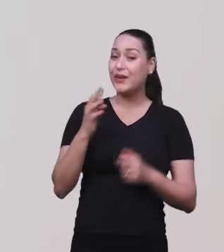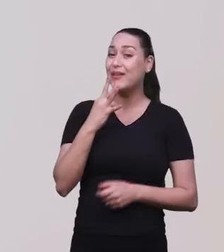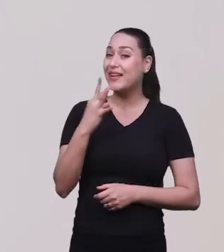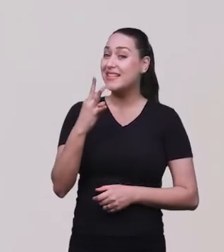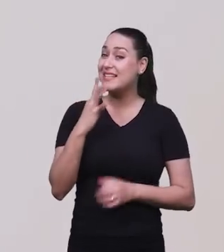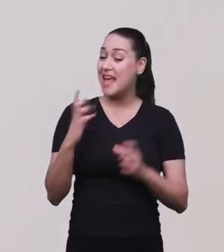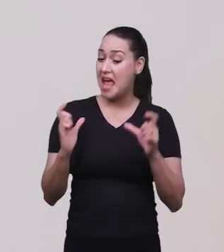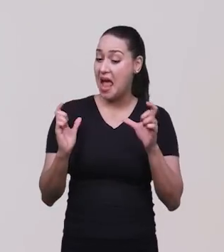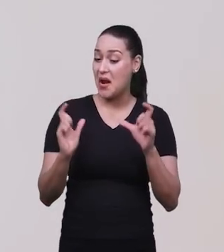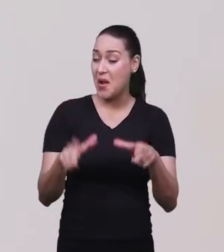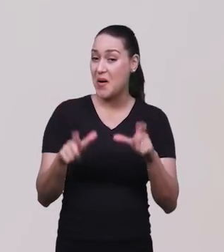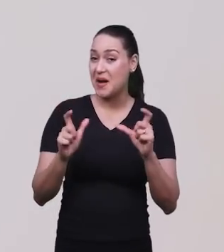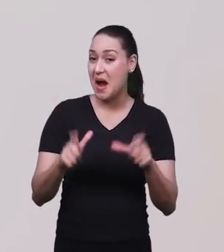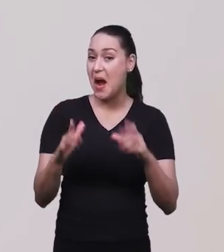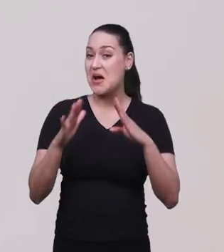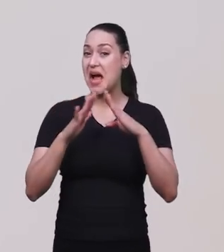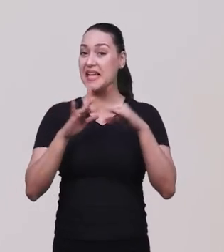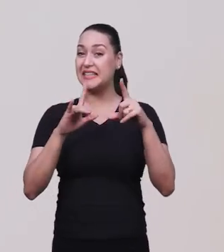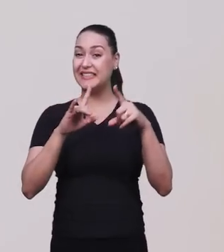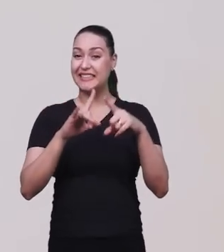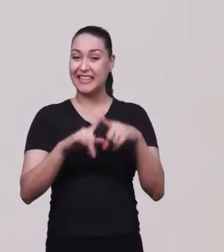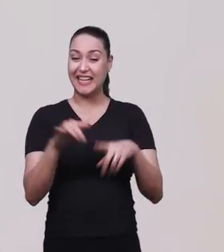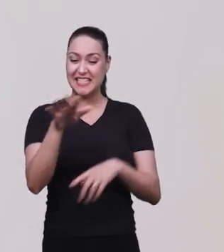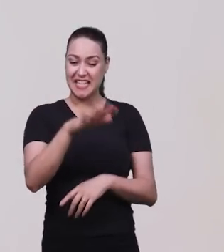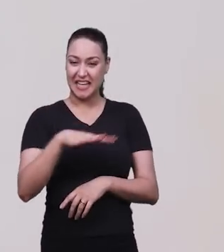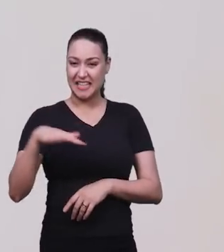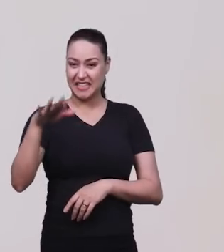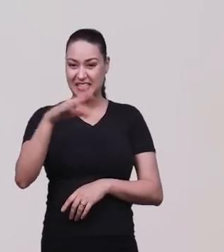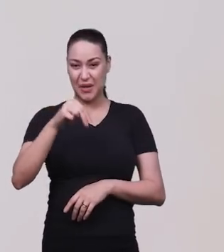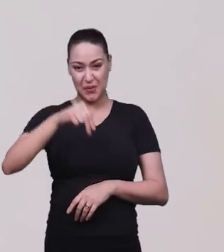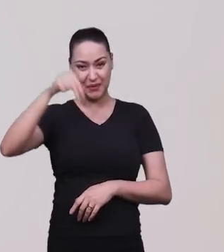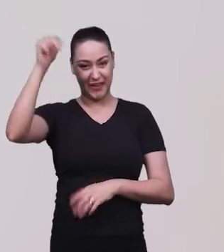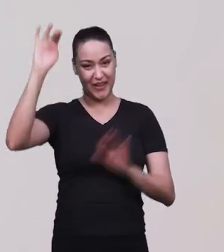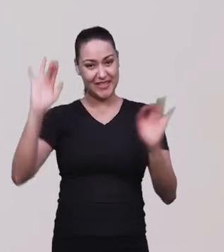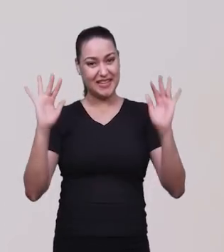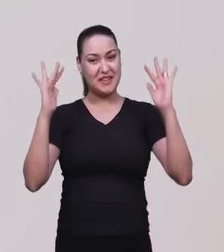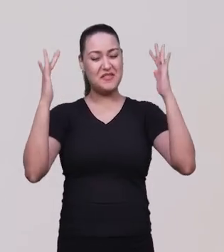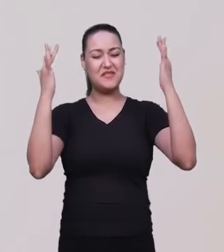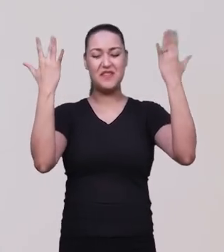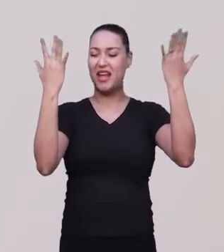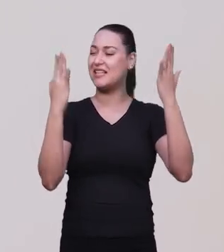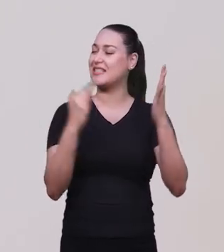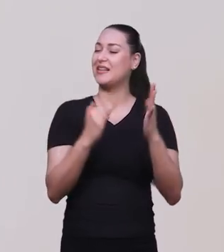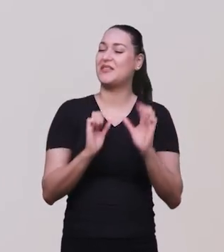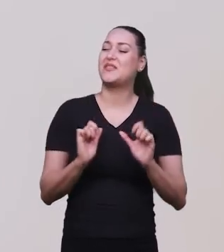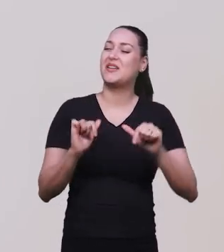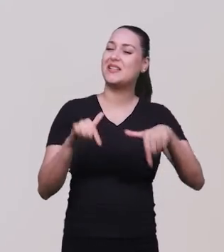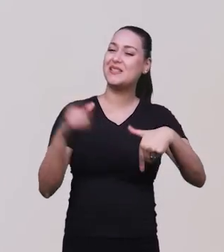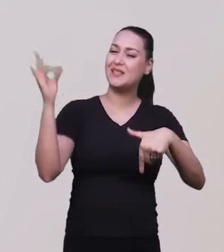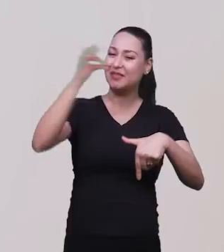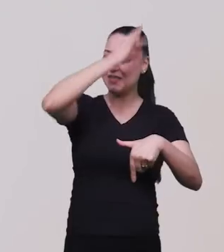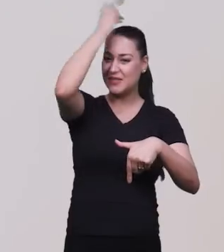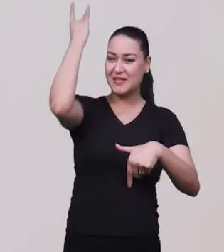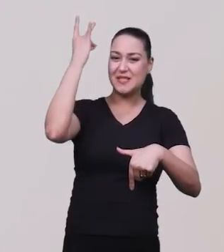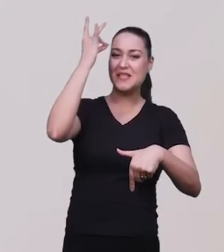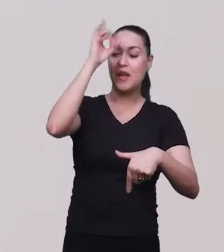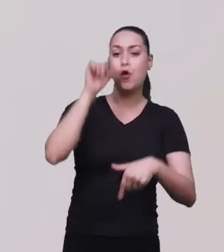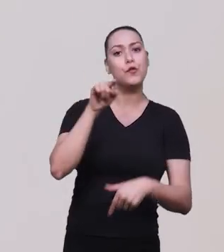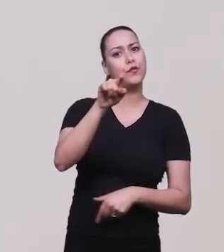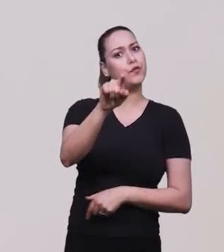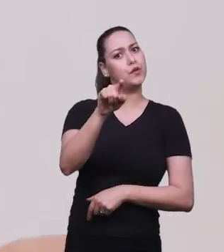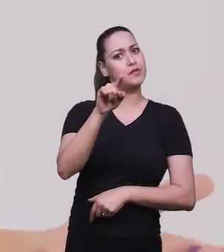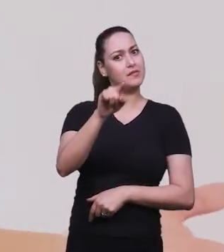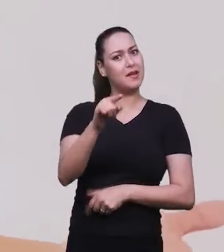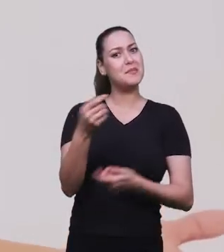local, onde é, onde ela fica localizada. A região norte está vivendo uma festa com tudo que o Senhor tem operado. E você que está aí do